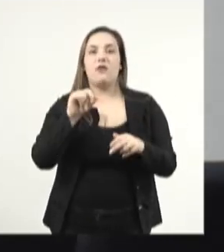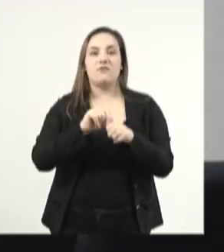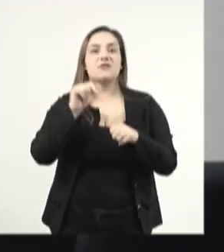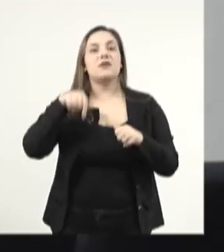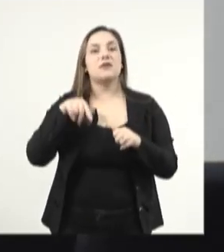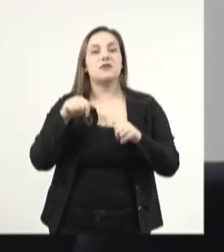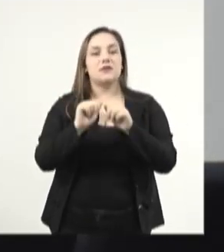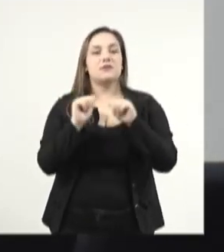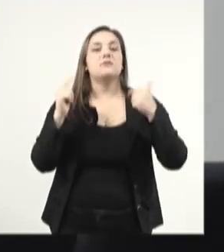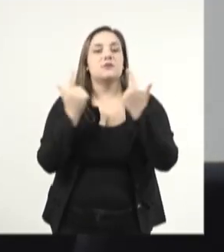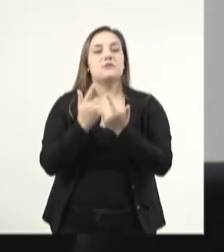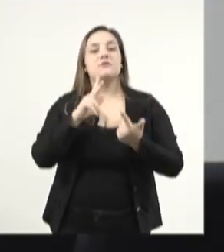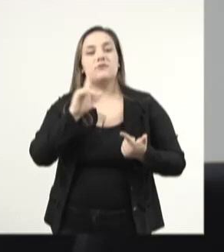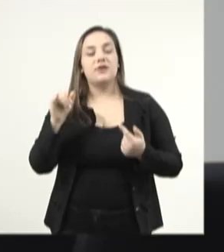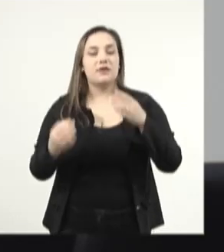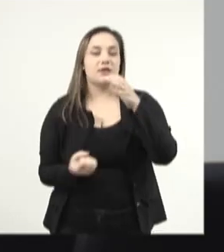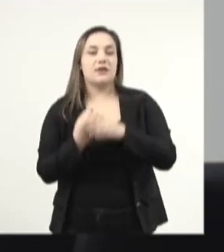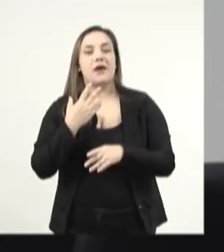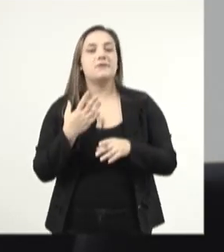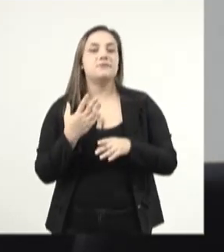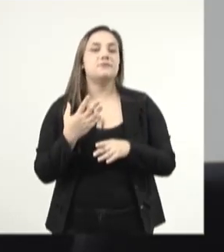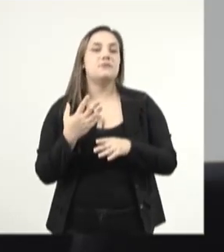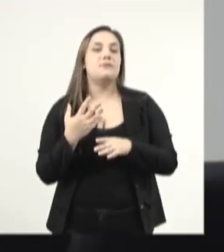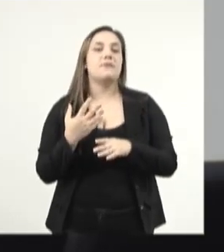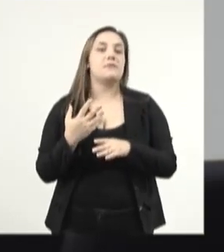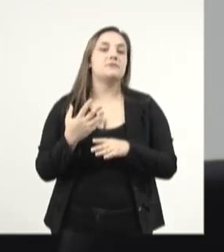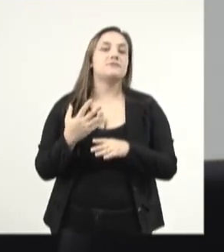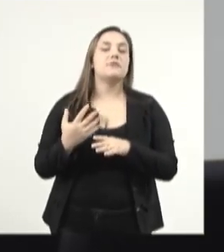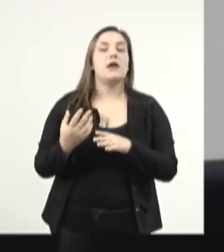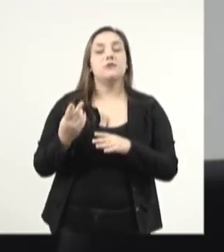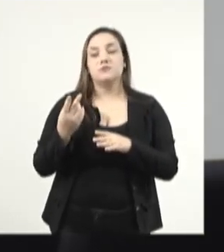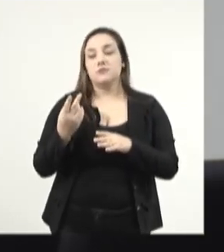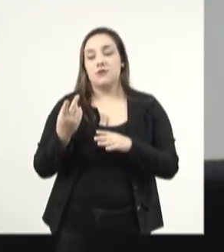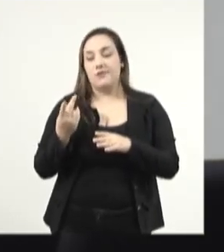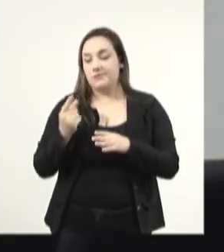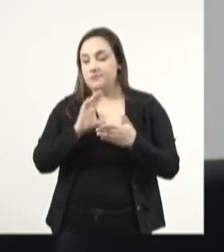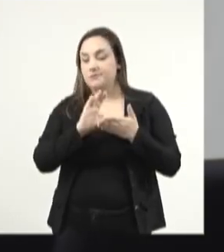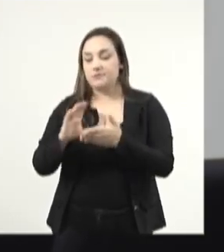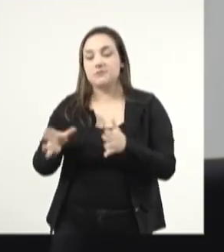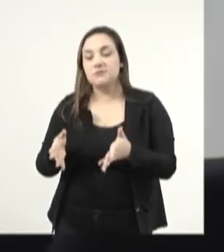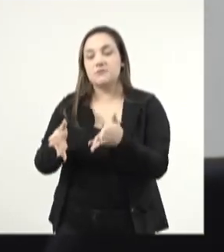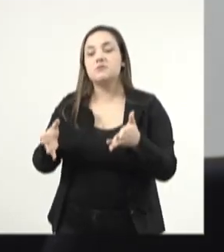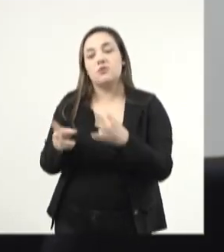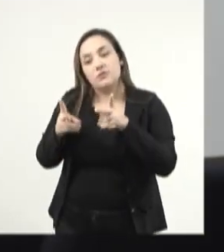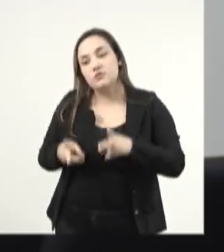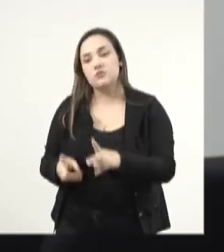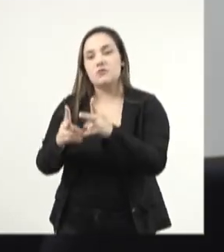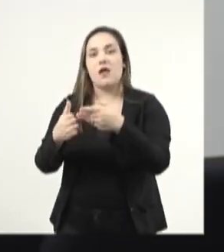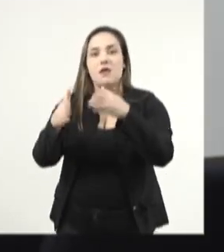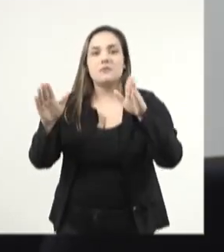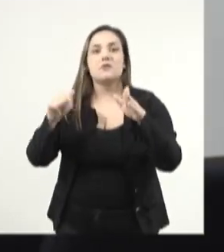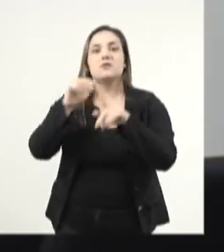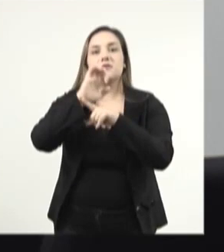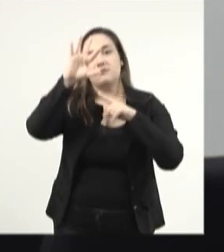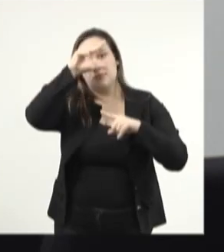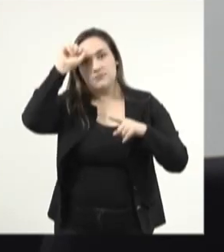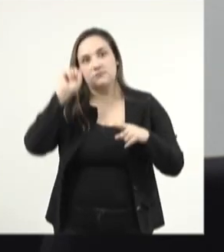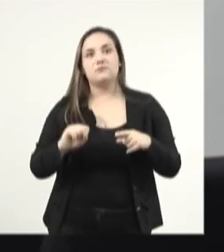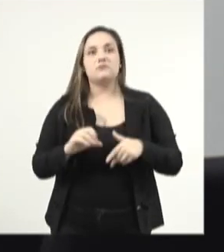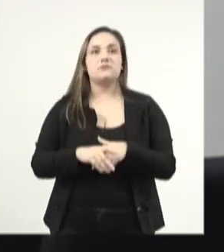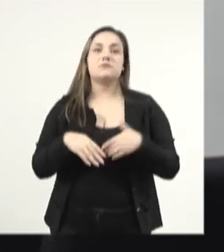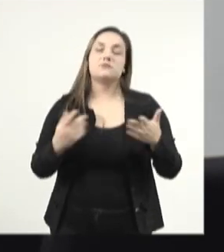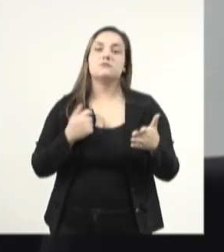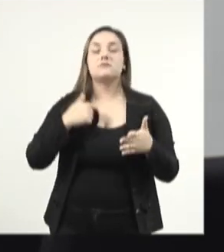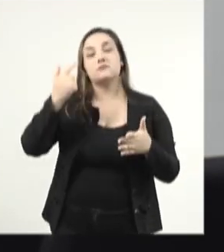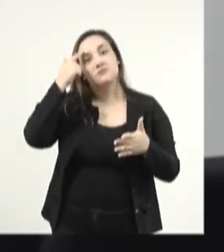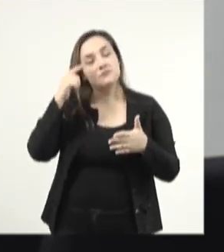aqui dentro da Assembleia, estamos criando uma possibilidade de um incentivo a essas rádios comunitárias em todo o nosso estado de Mato Grosso do Sul.